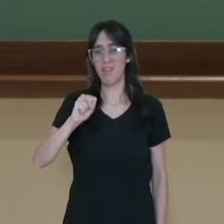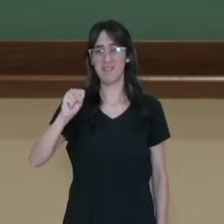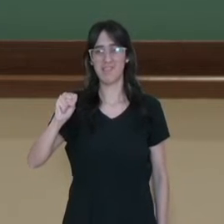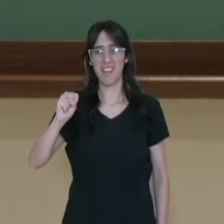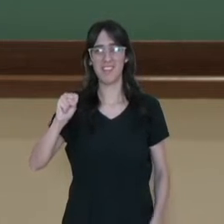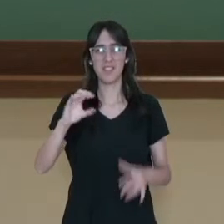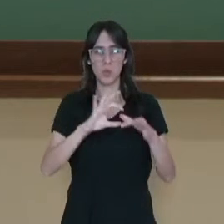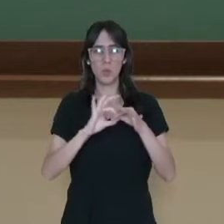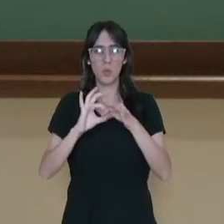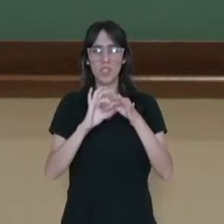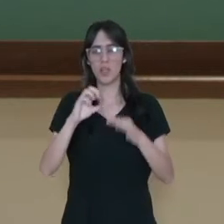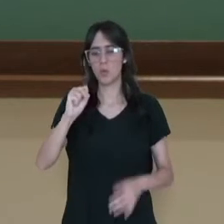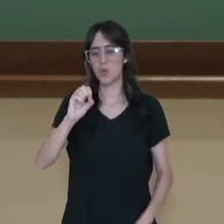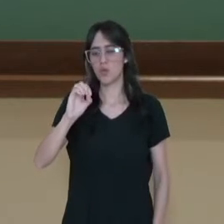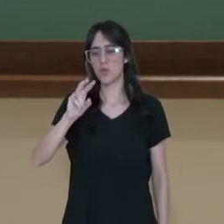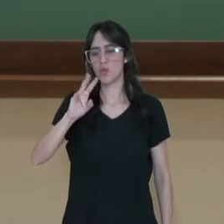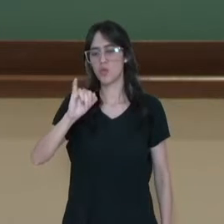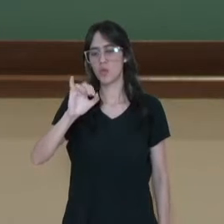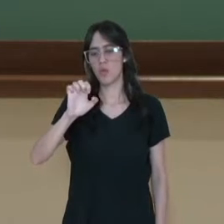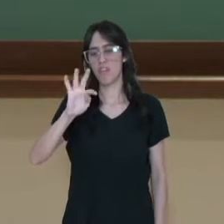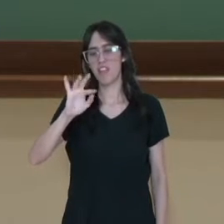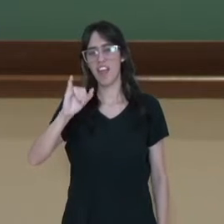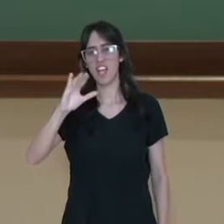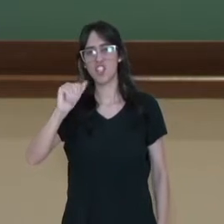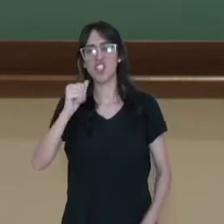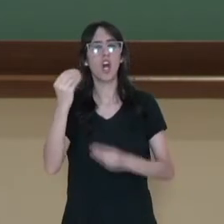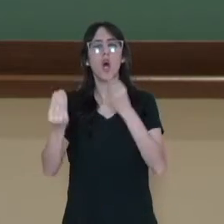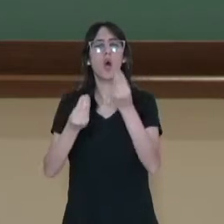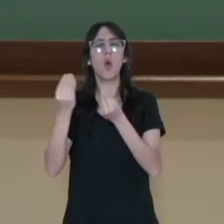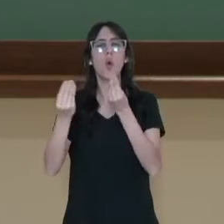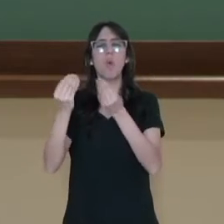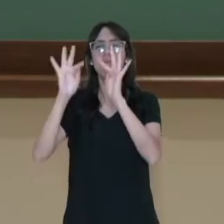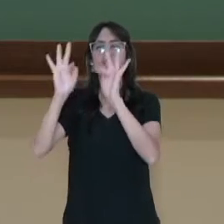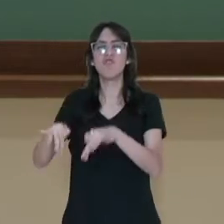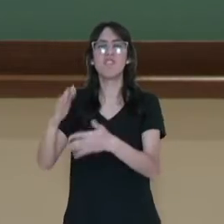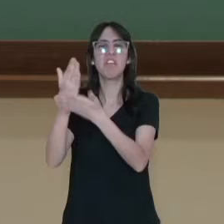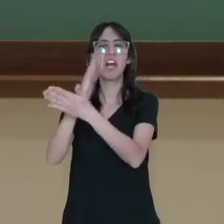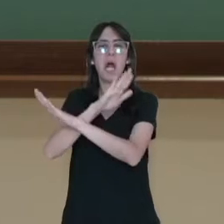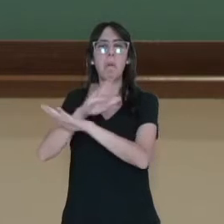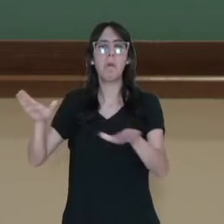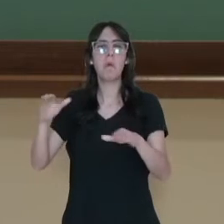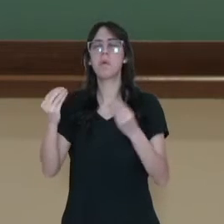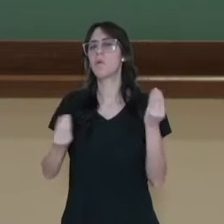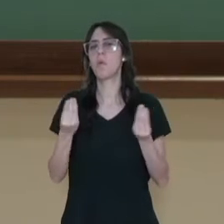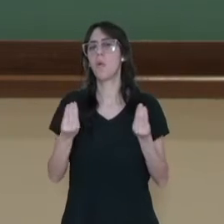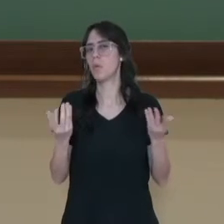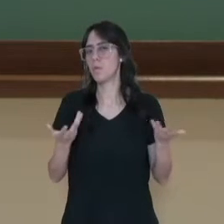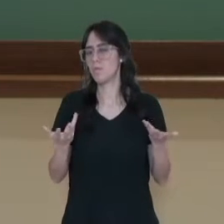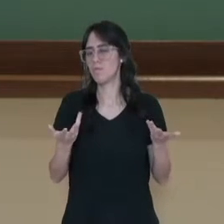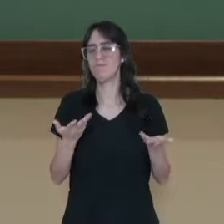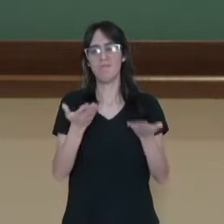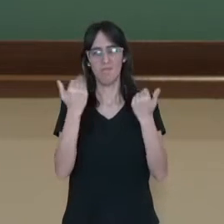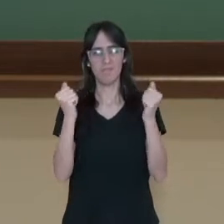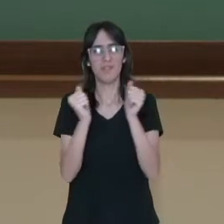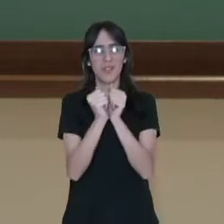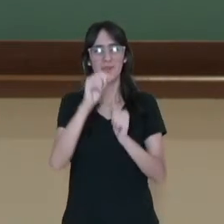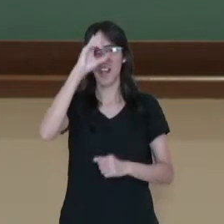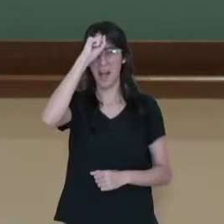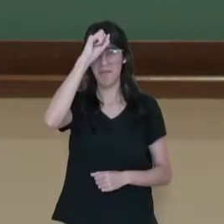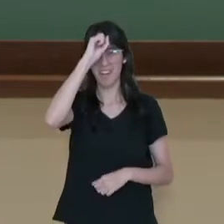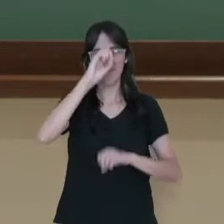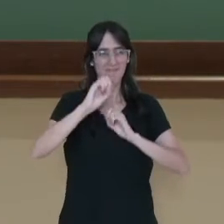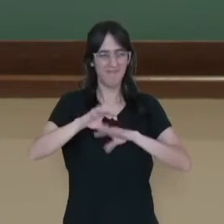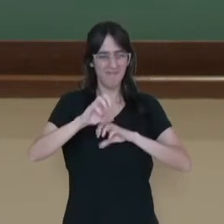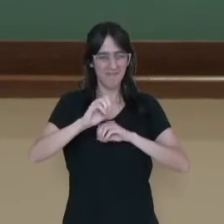União Soviética chegou ao final, ela se desagregou. Então, vamos juntos estudar isso, já que